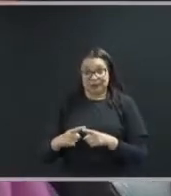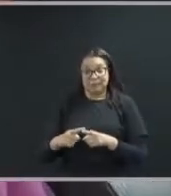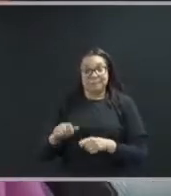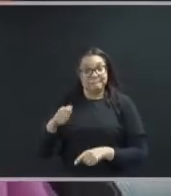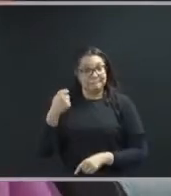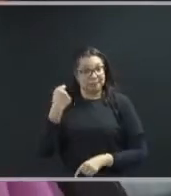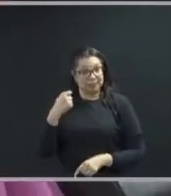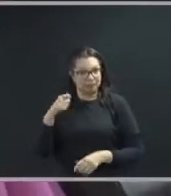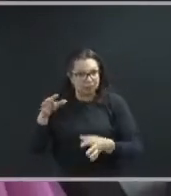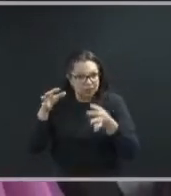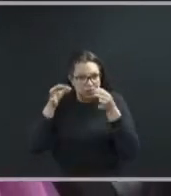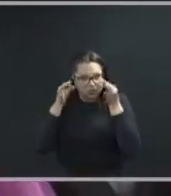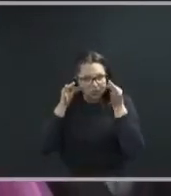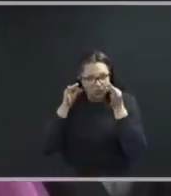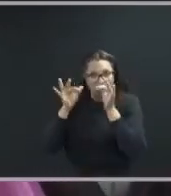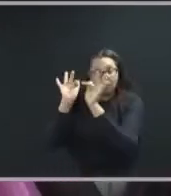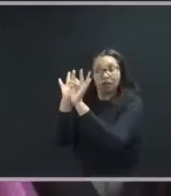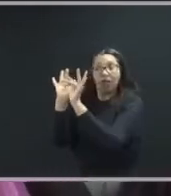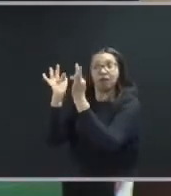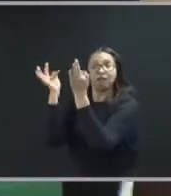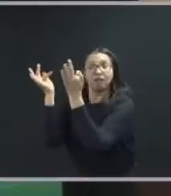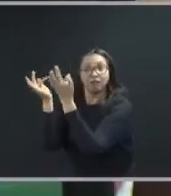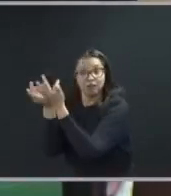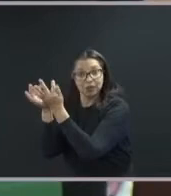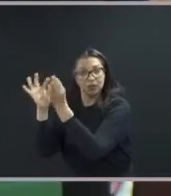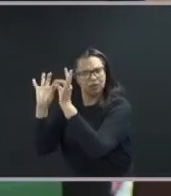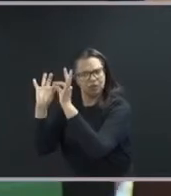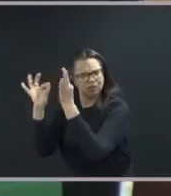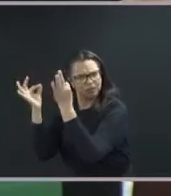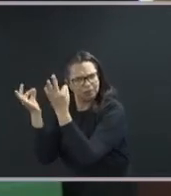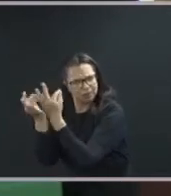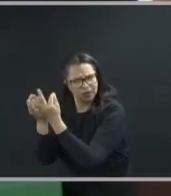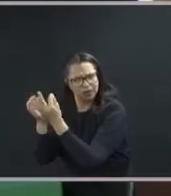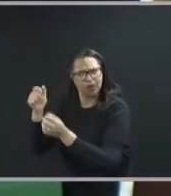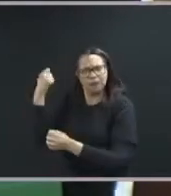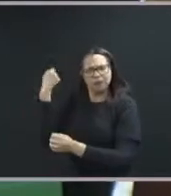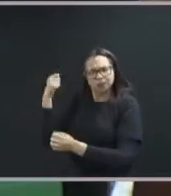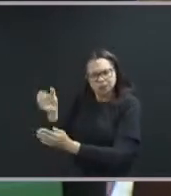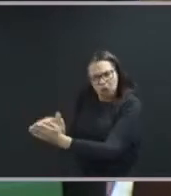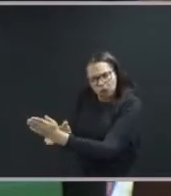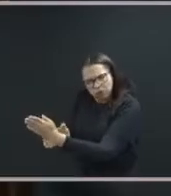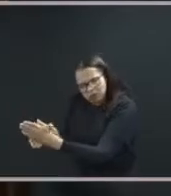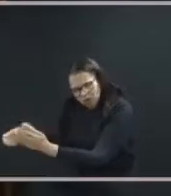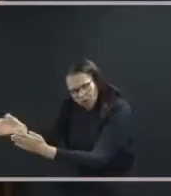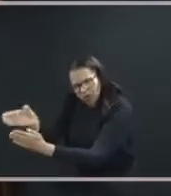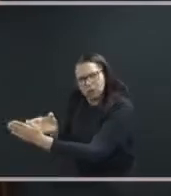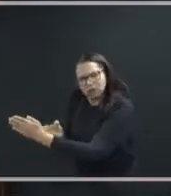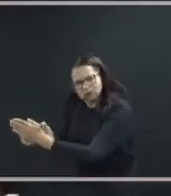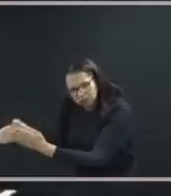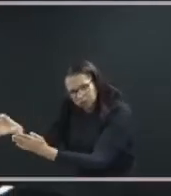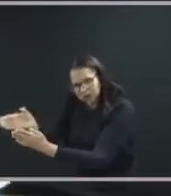se você não souber tratar o tribuloso ou a tribulosa, você mata a família.